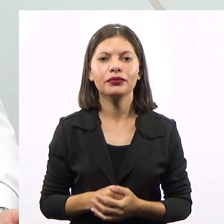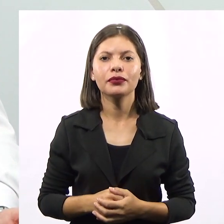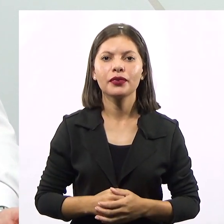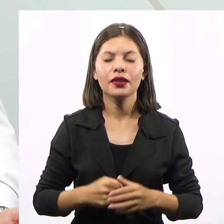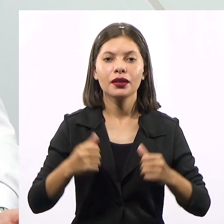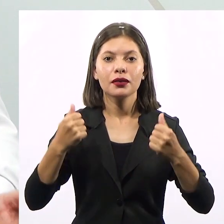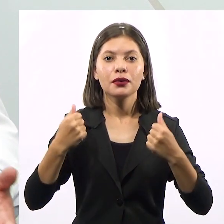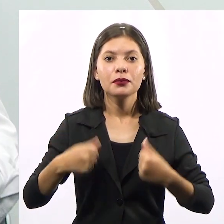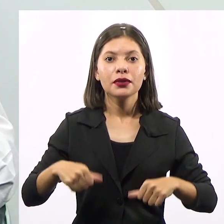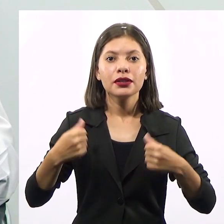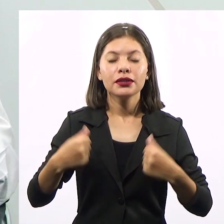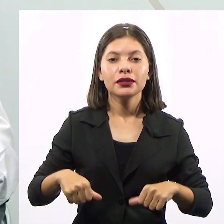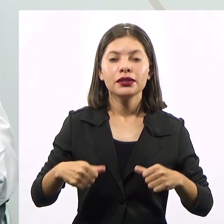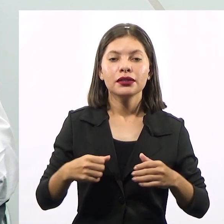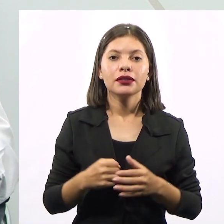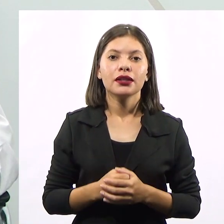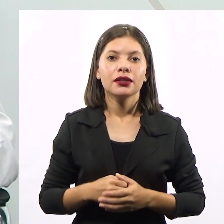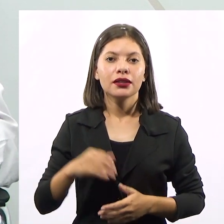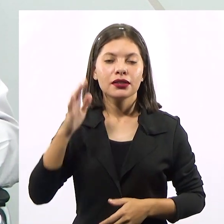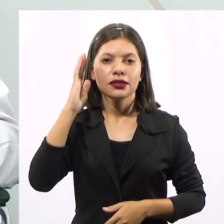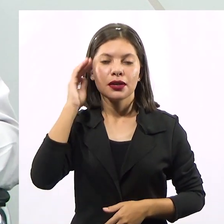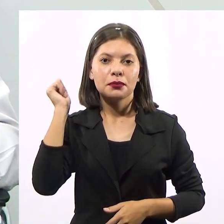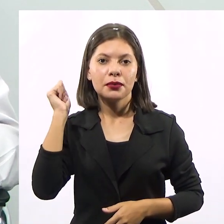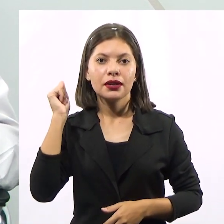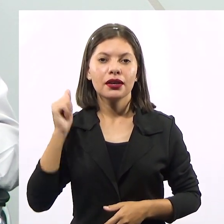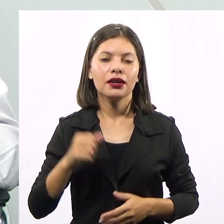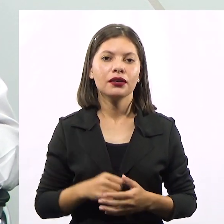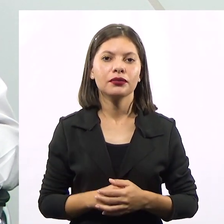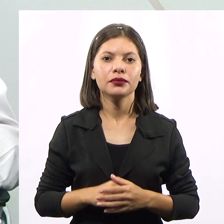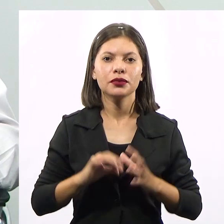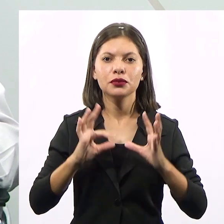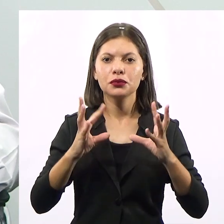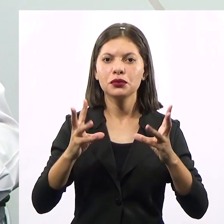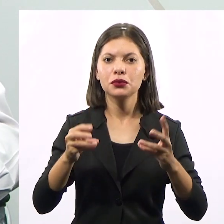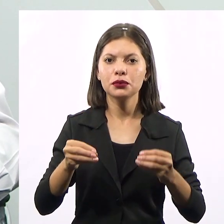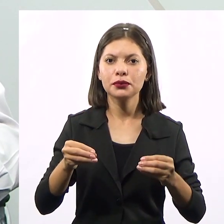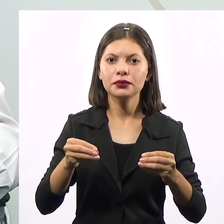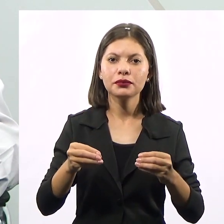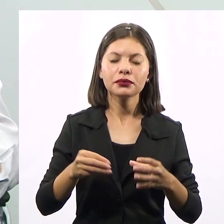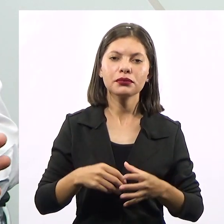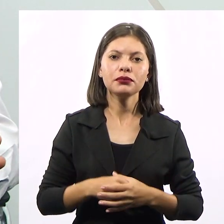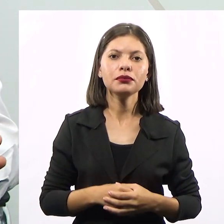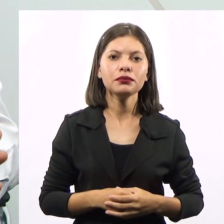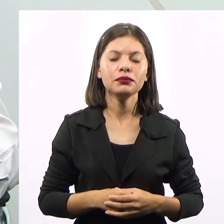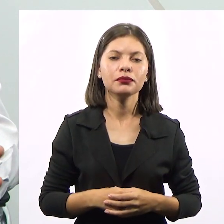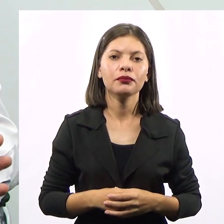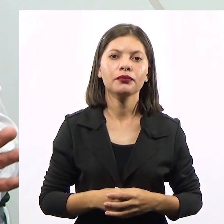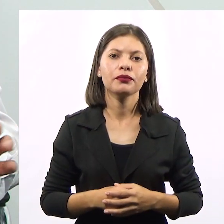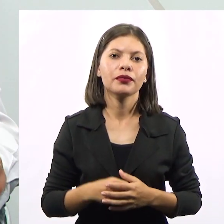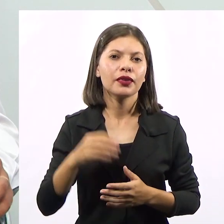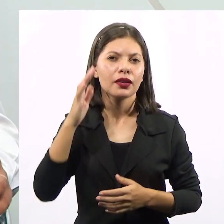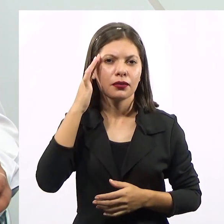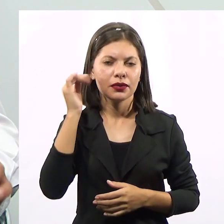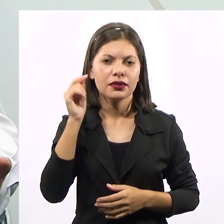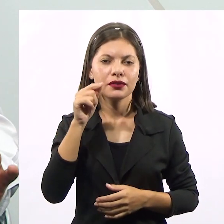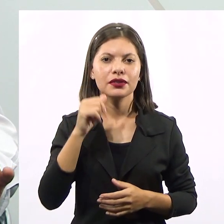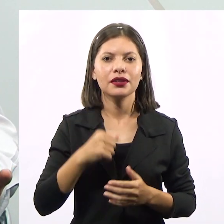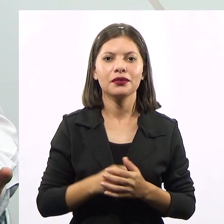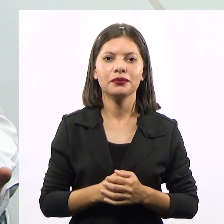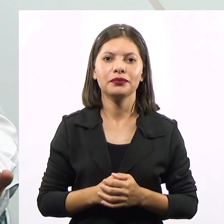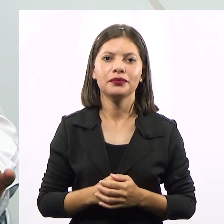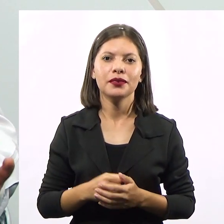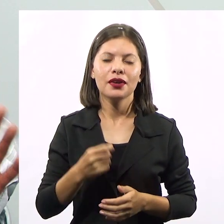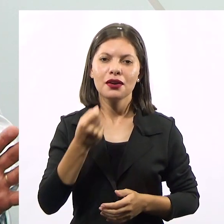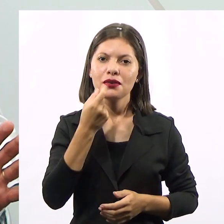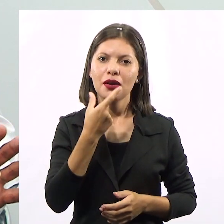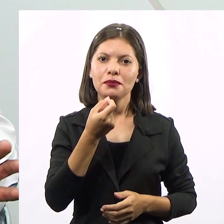compreender isso, é necessário que a gente saiba o máximo de detalhes possíveis. Eu faço sempre a analogia. Pensa assim,